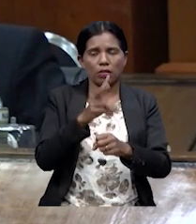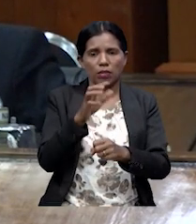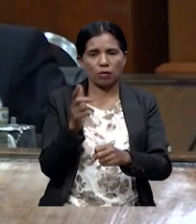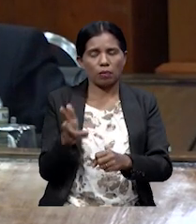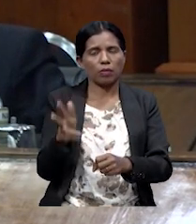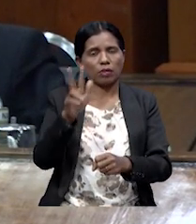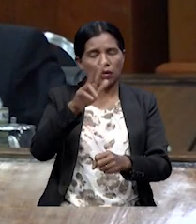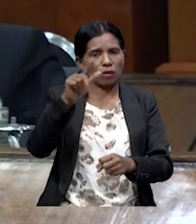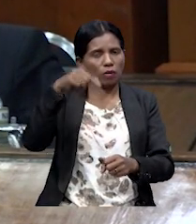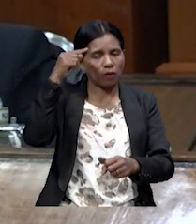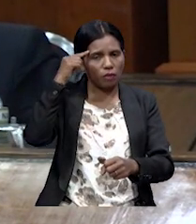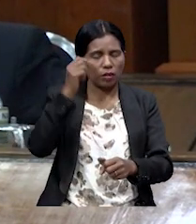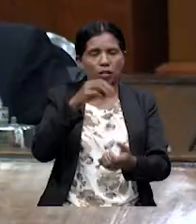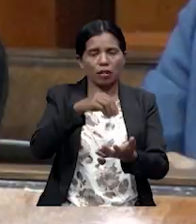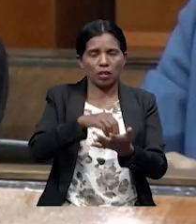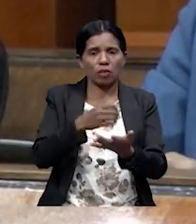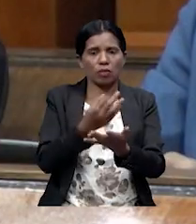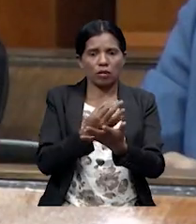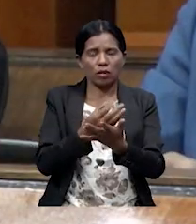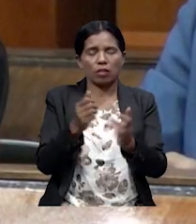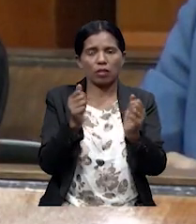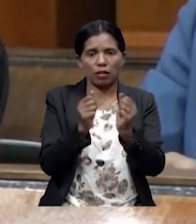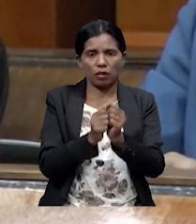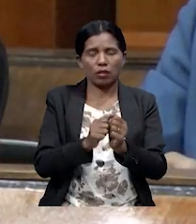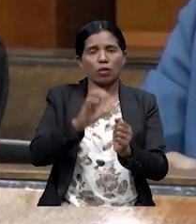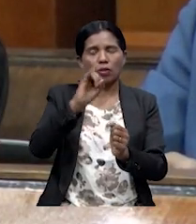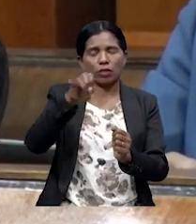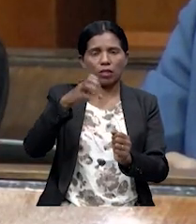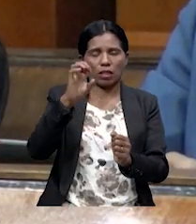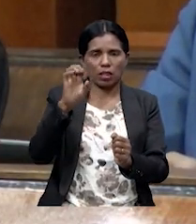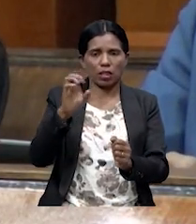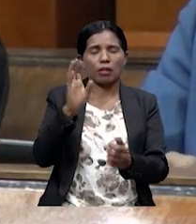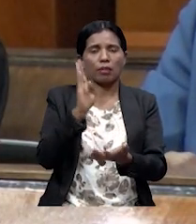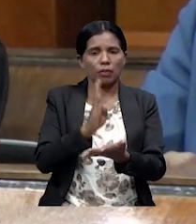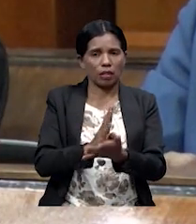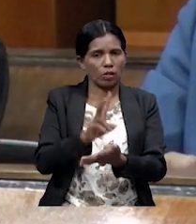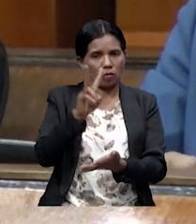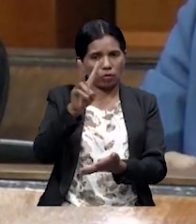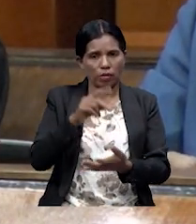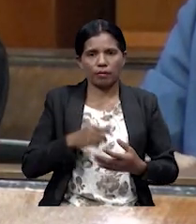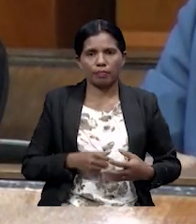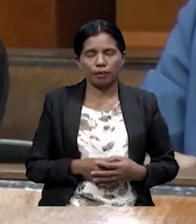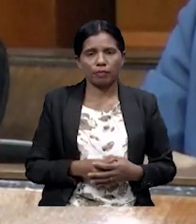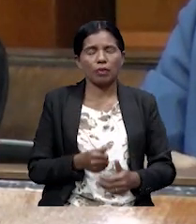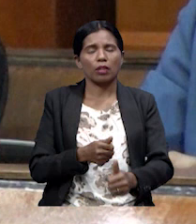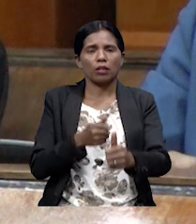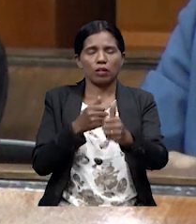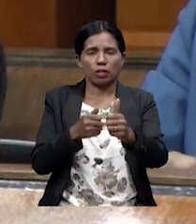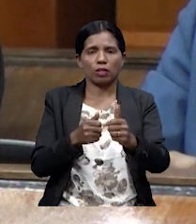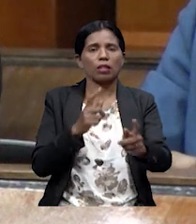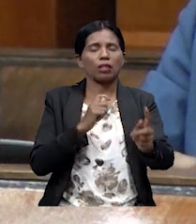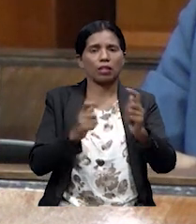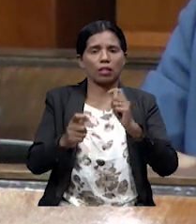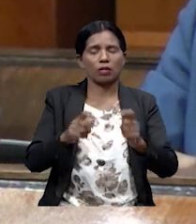Tolu, governo se alocatan hamutu orçamento geral Estado, bilhão rua resin. Tuir portal